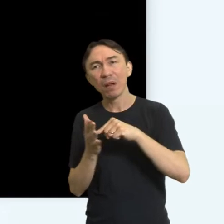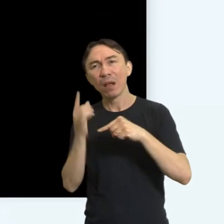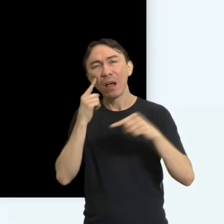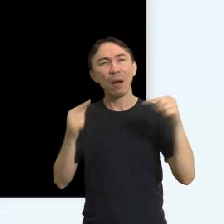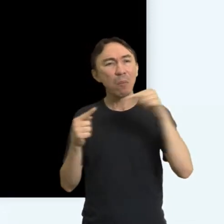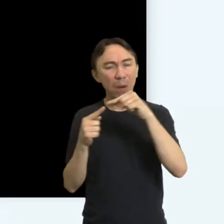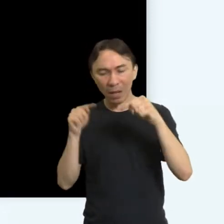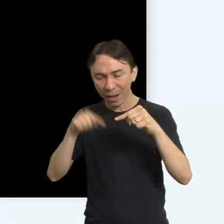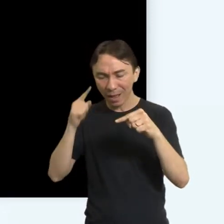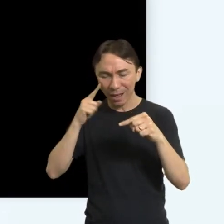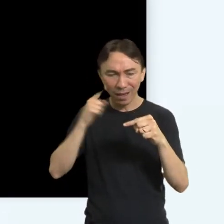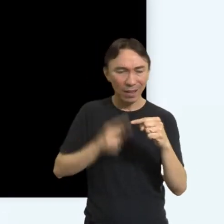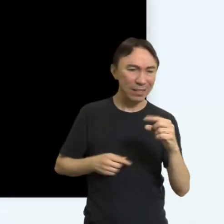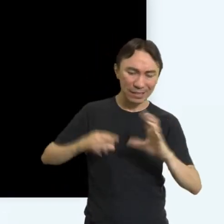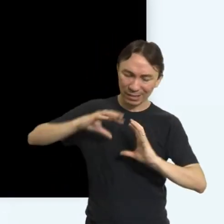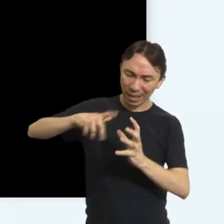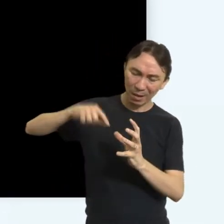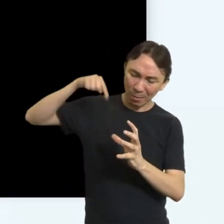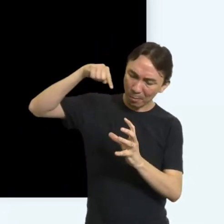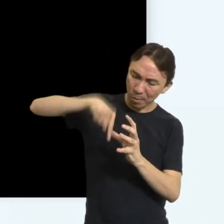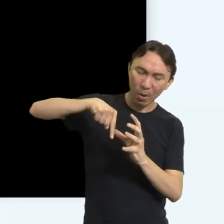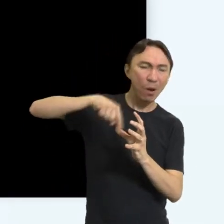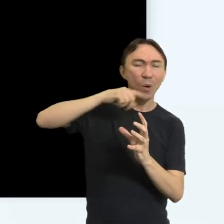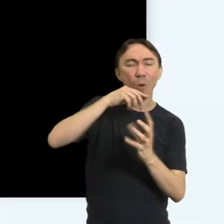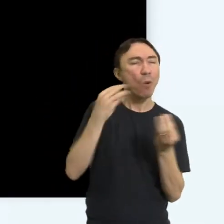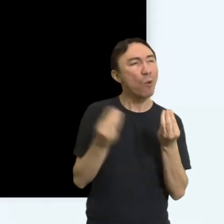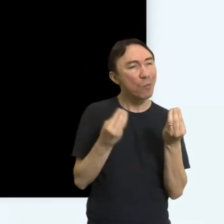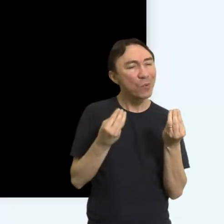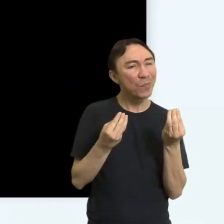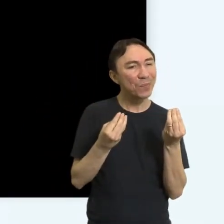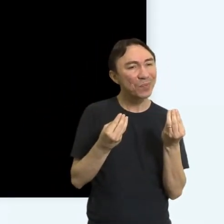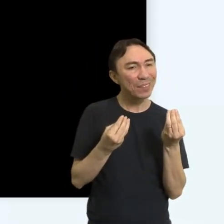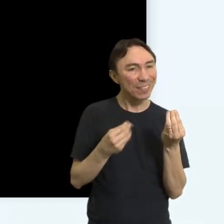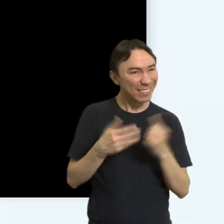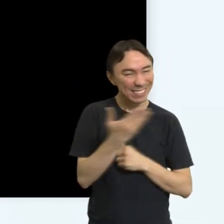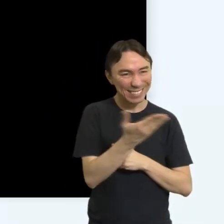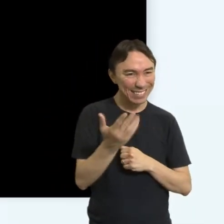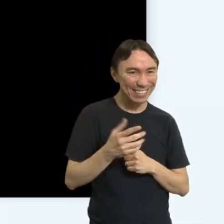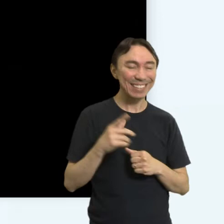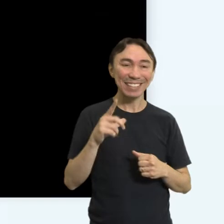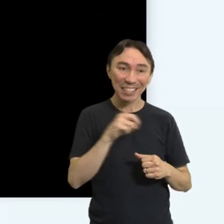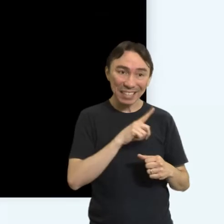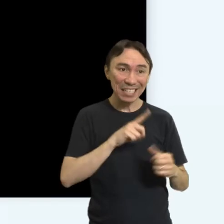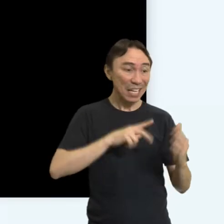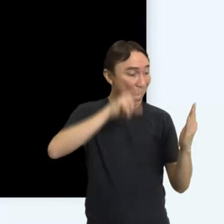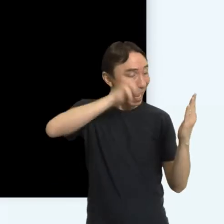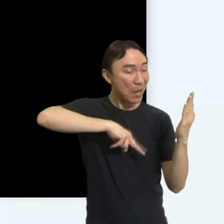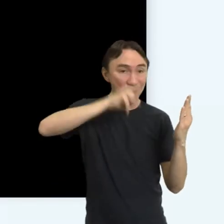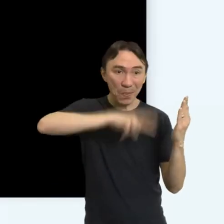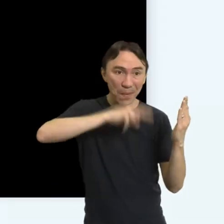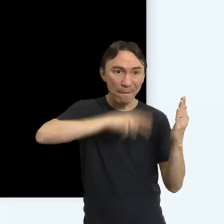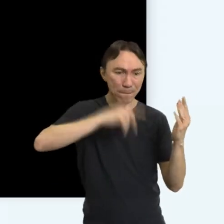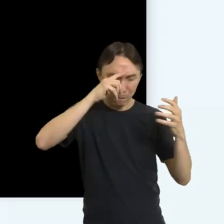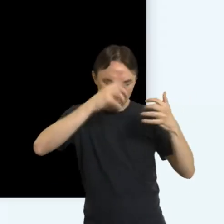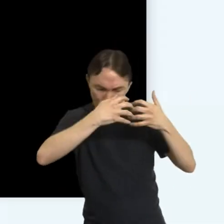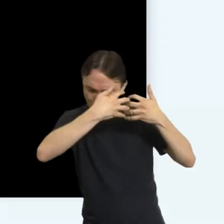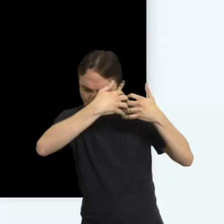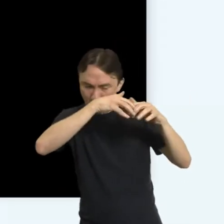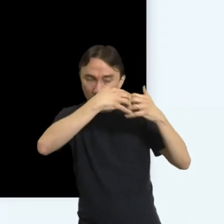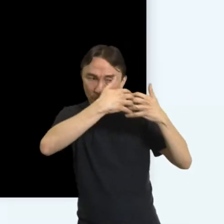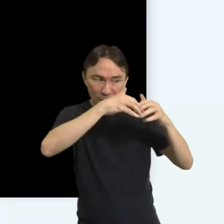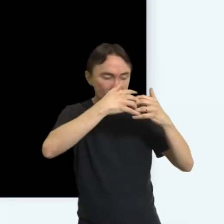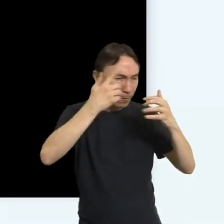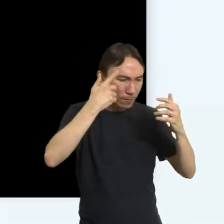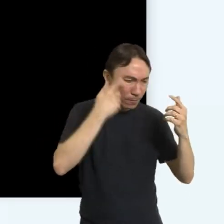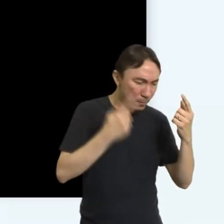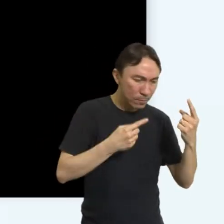Leitores proficientes conseguirão acompanhar a narrativa, porque quando a leitura é ativa, o cérebro otimiza os seus mecanismos